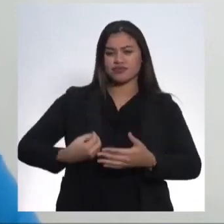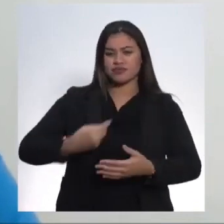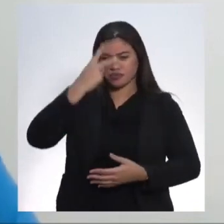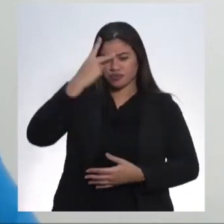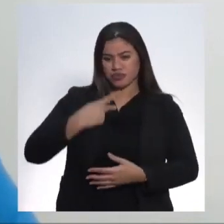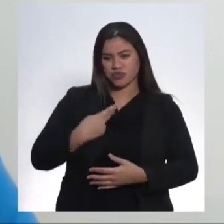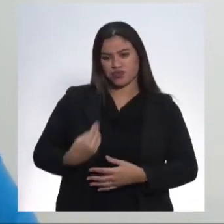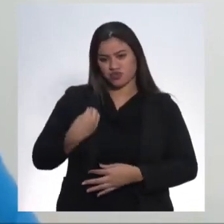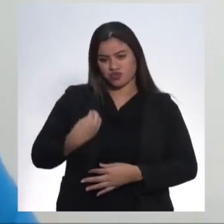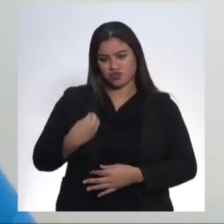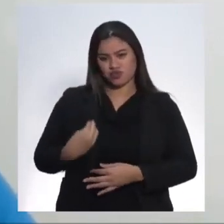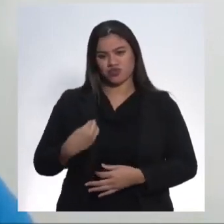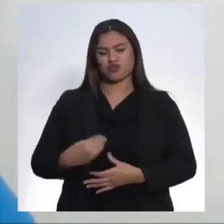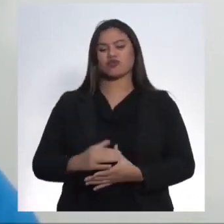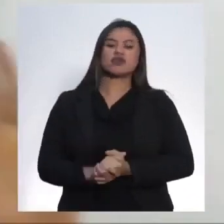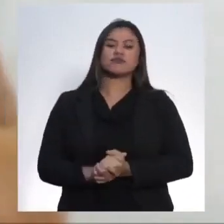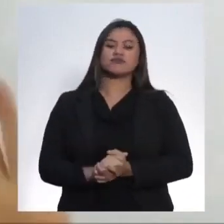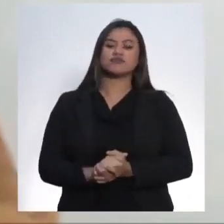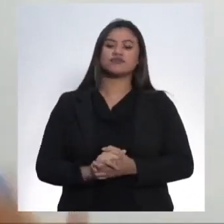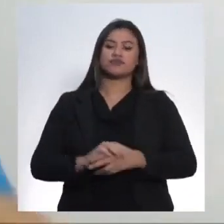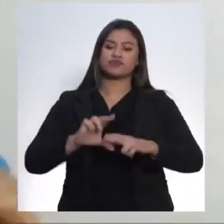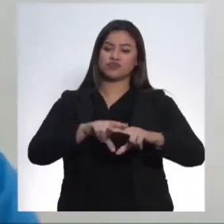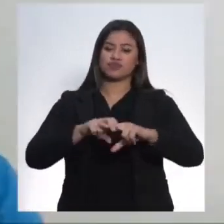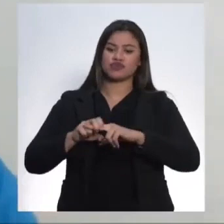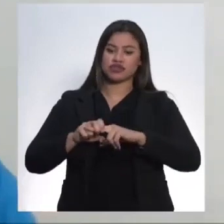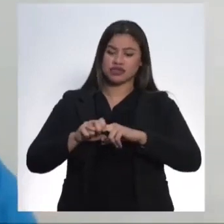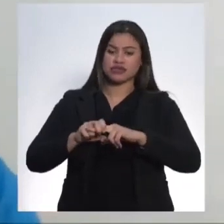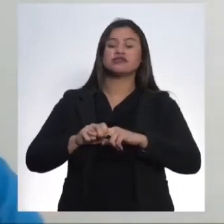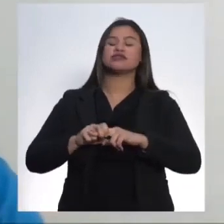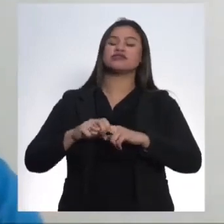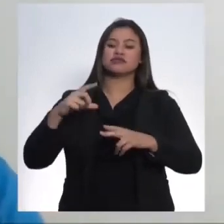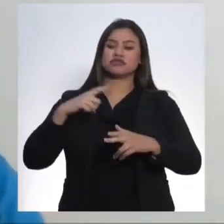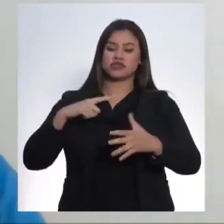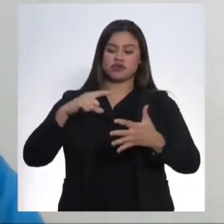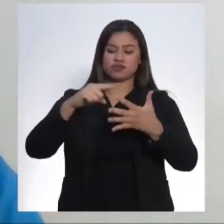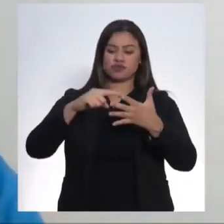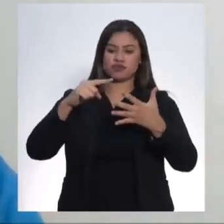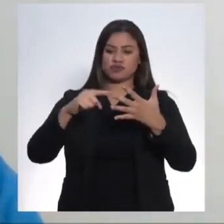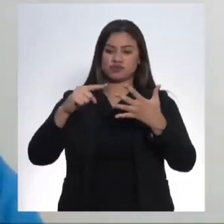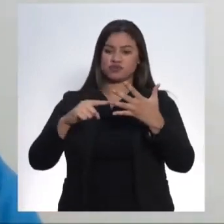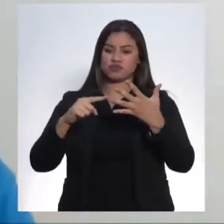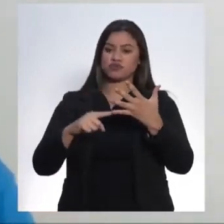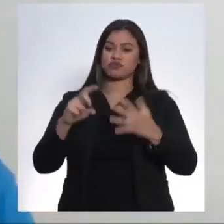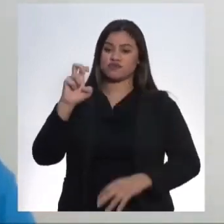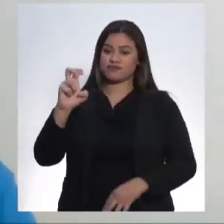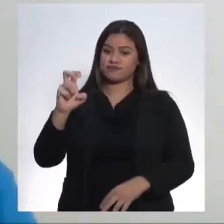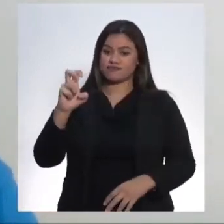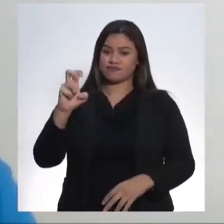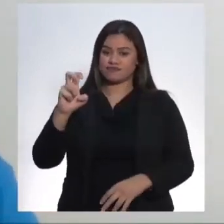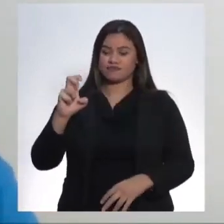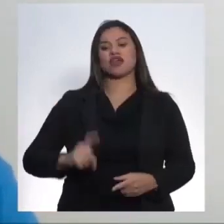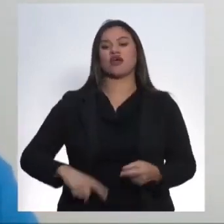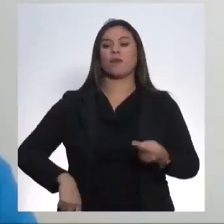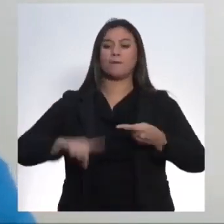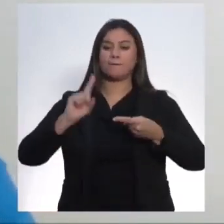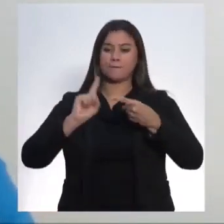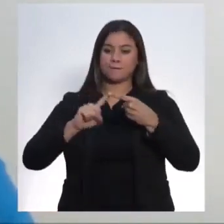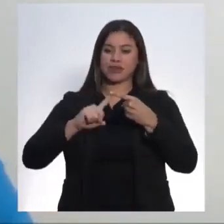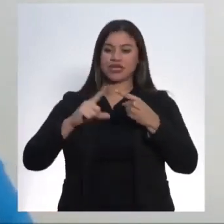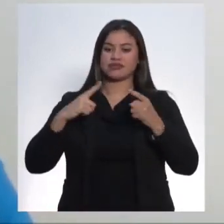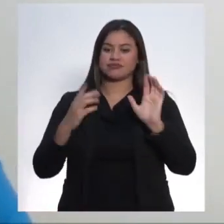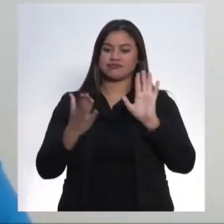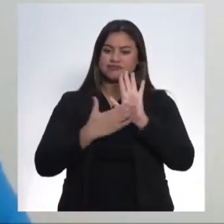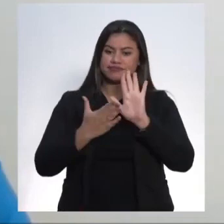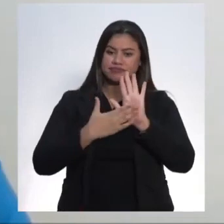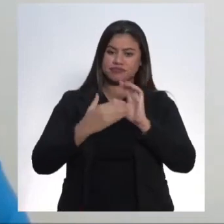Para isso, a aula está dividida em 5 momentos diferentes. Então, primeiro, eu vou apresentar a proposta para vocês, falar